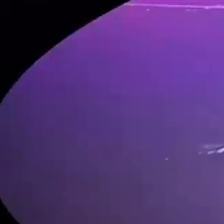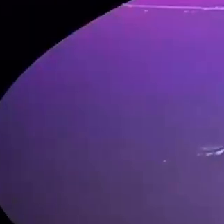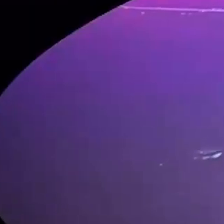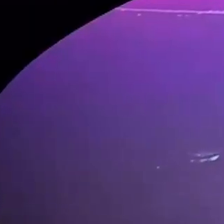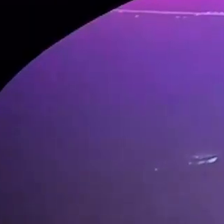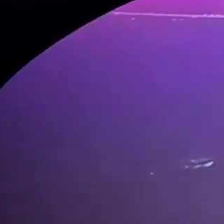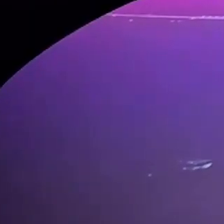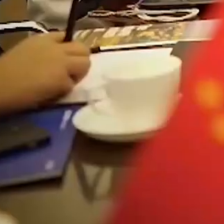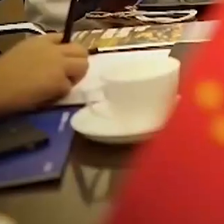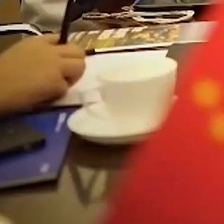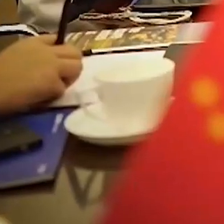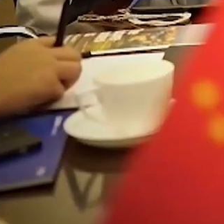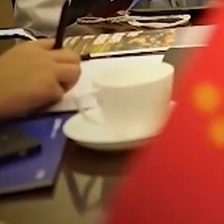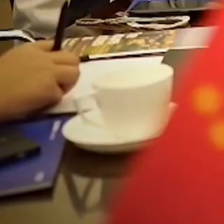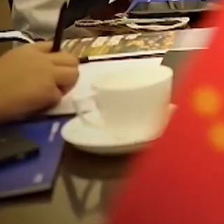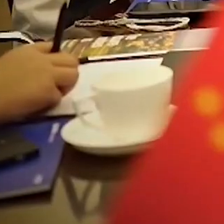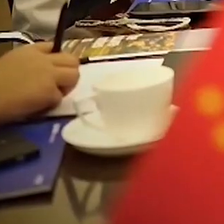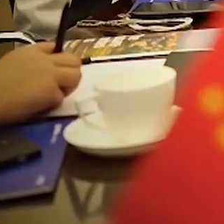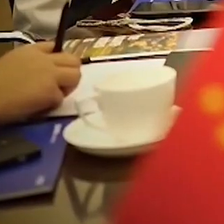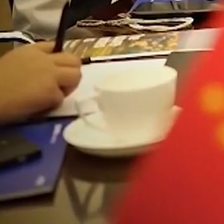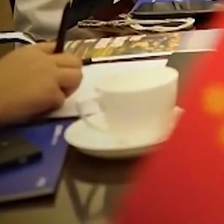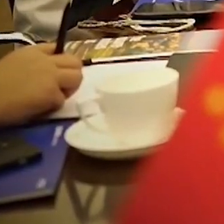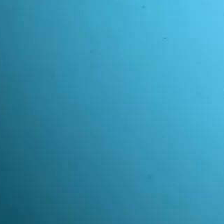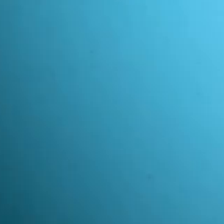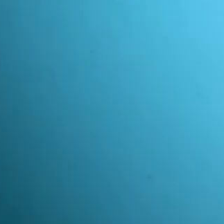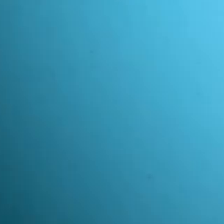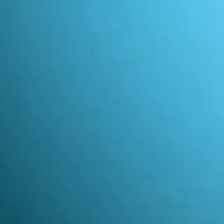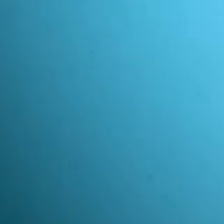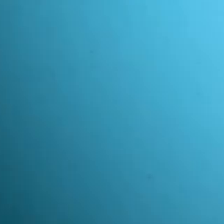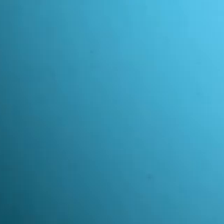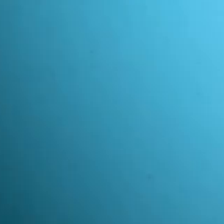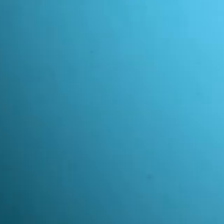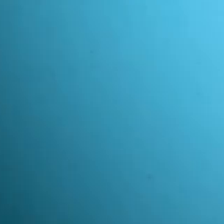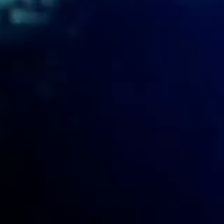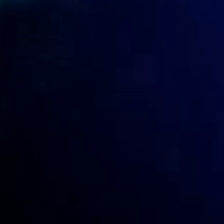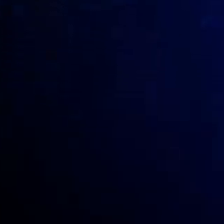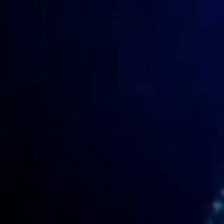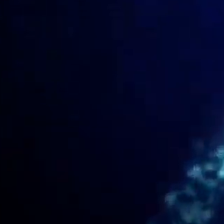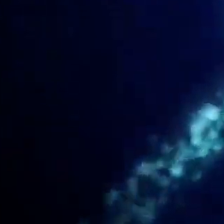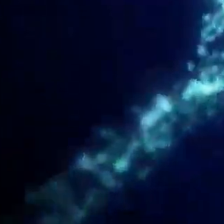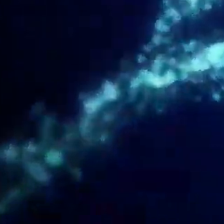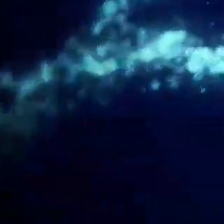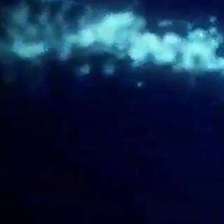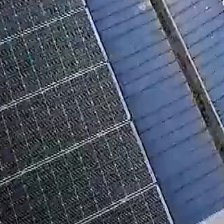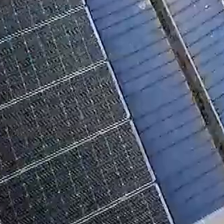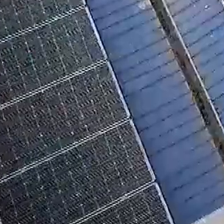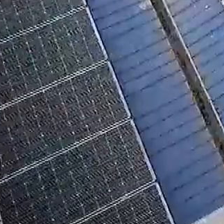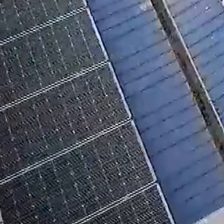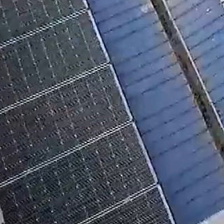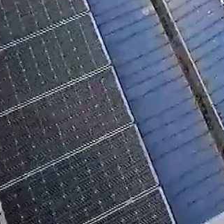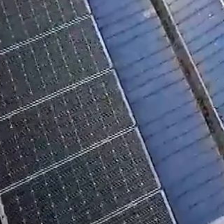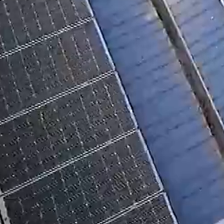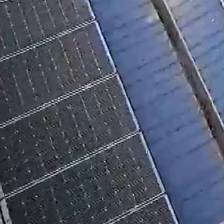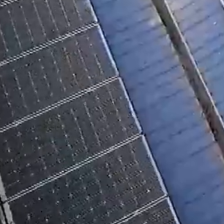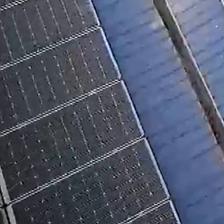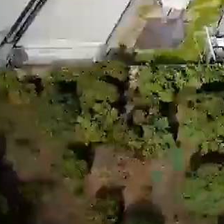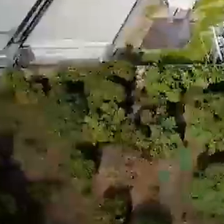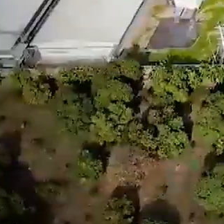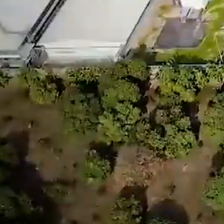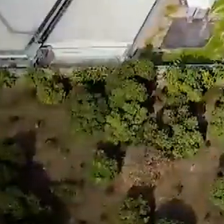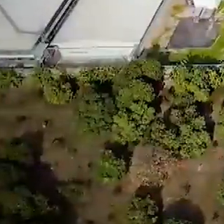e missões internacionais em busca de parcerias estratégicas. Todos esses movimentos evidenciam o compromisso do Rio Grande do Sul